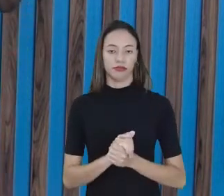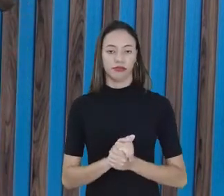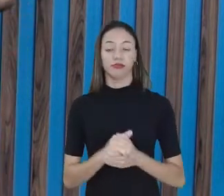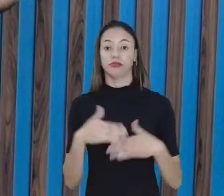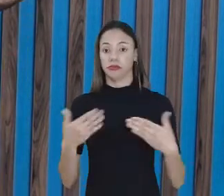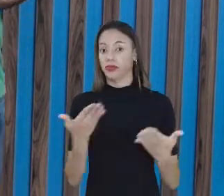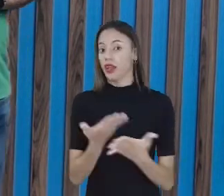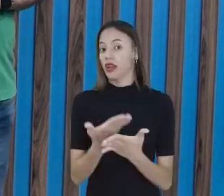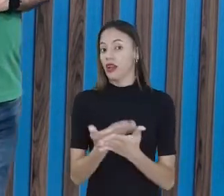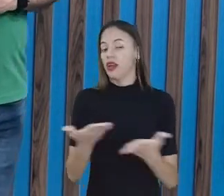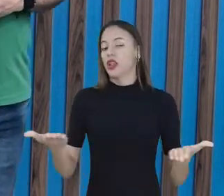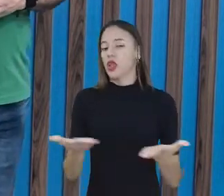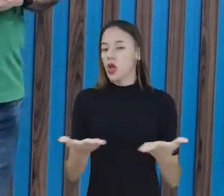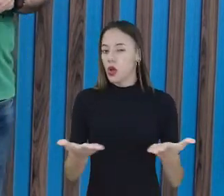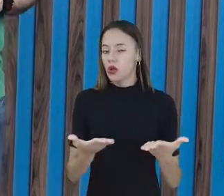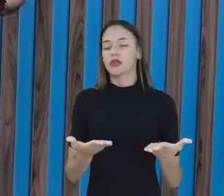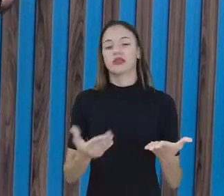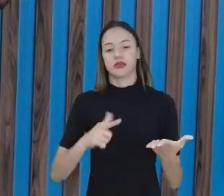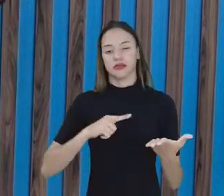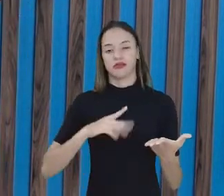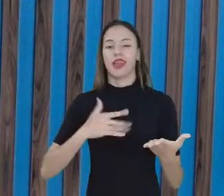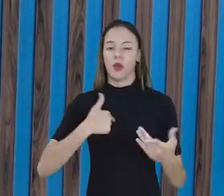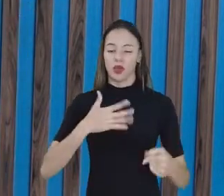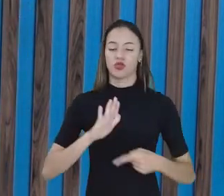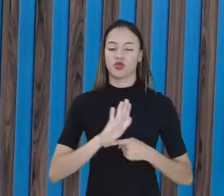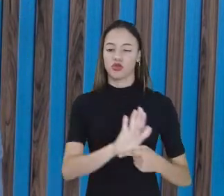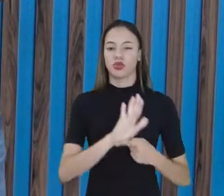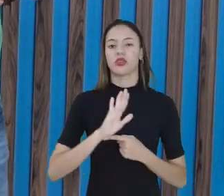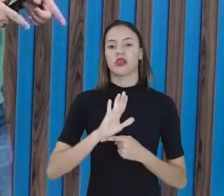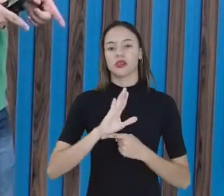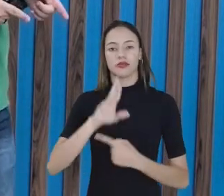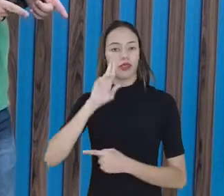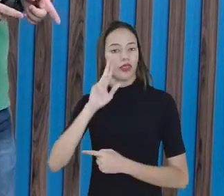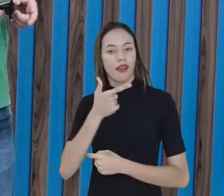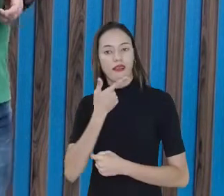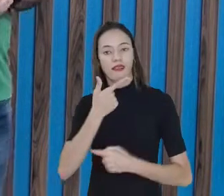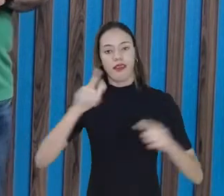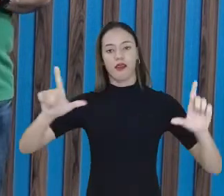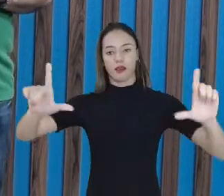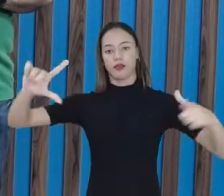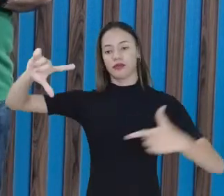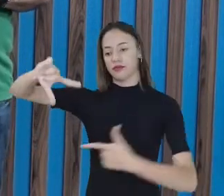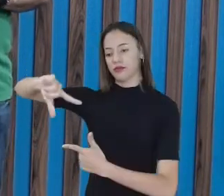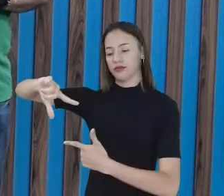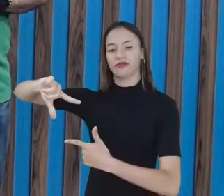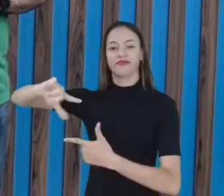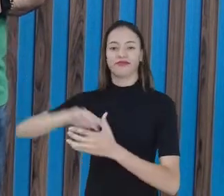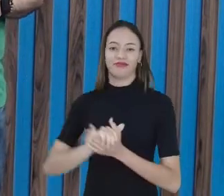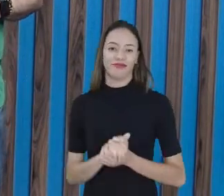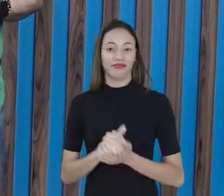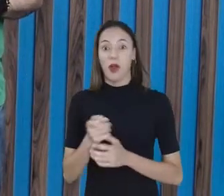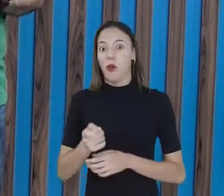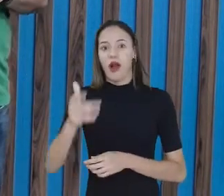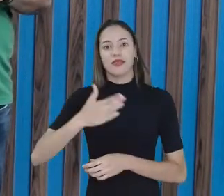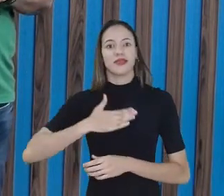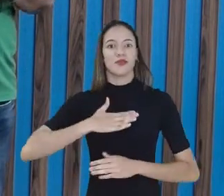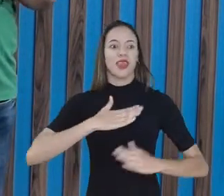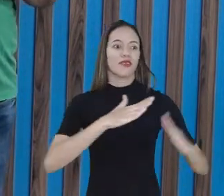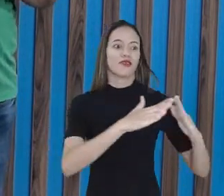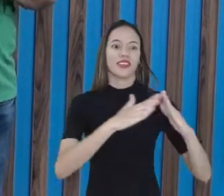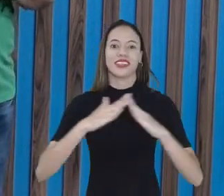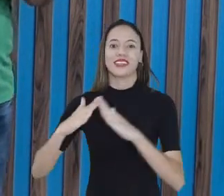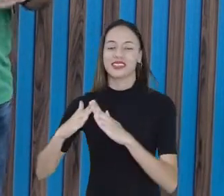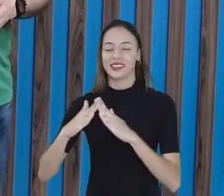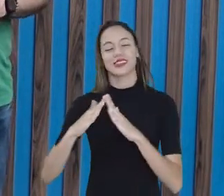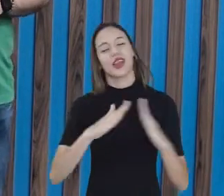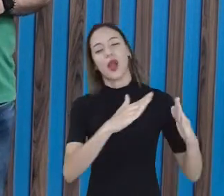essa aula de hoje eu conto com a ajuda da Raquel, que está aqui no cantinho. Raquel é quase minha vizinha, mora